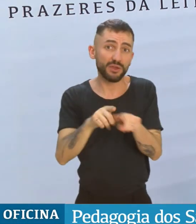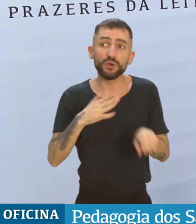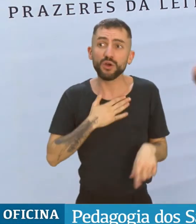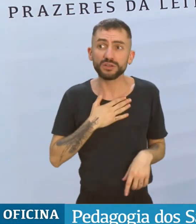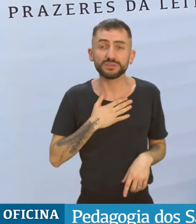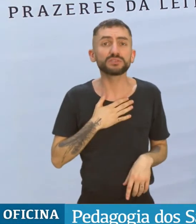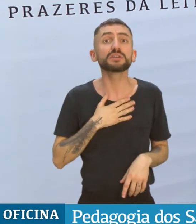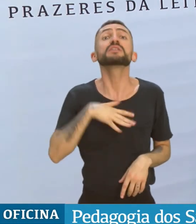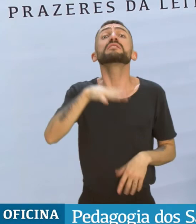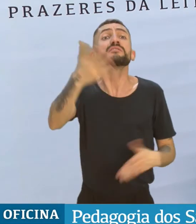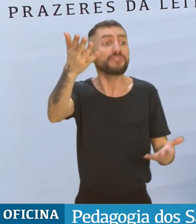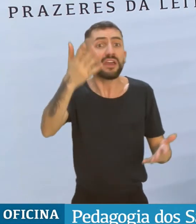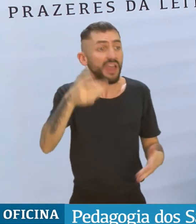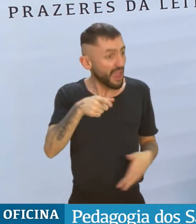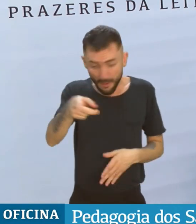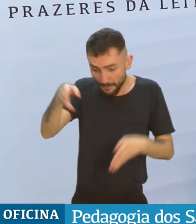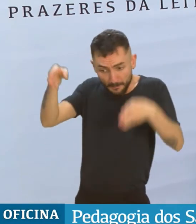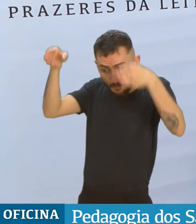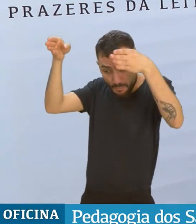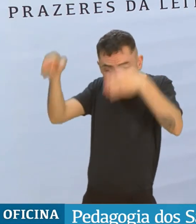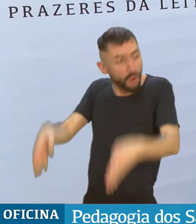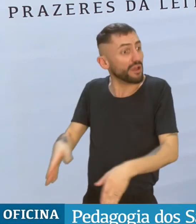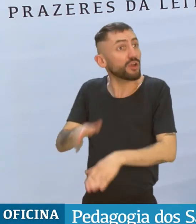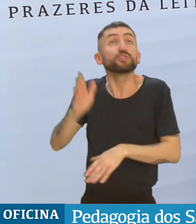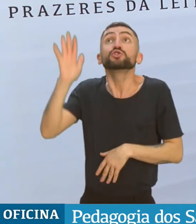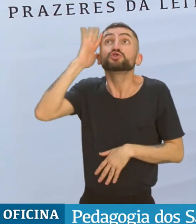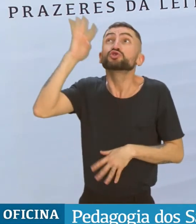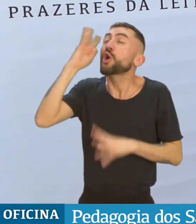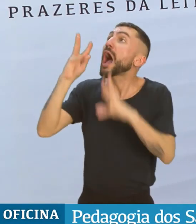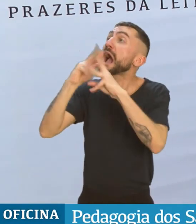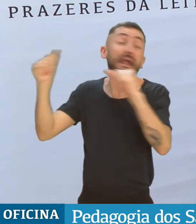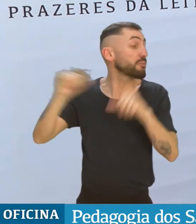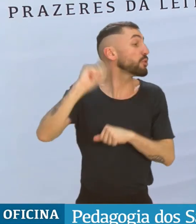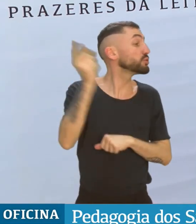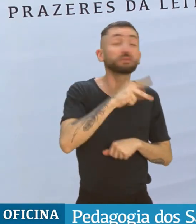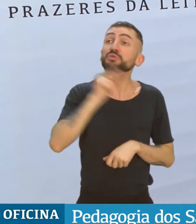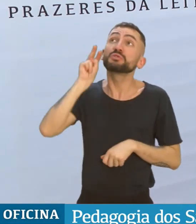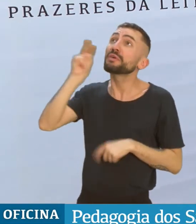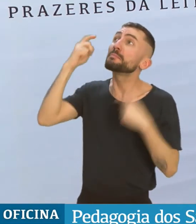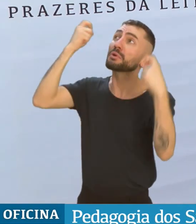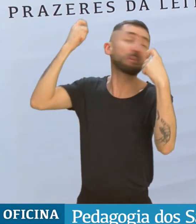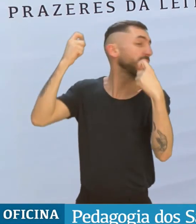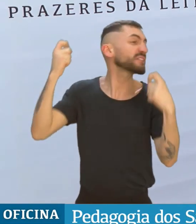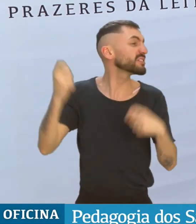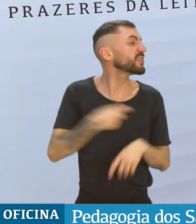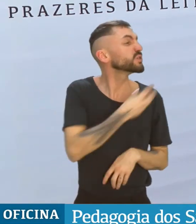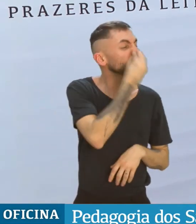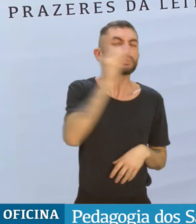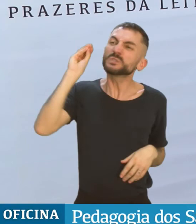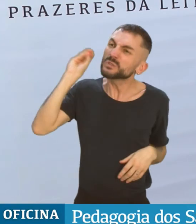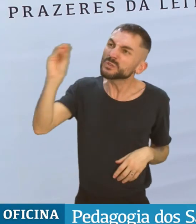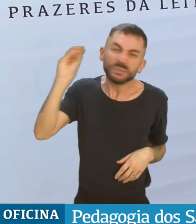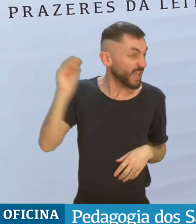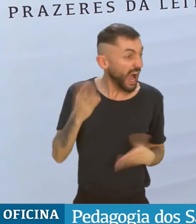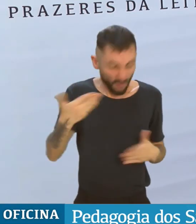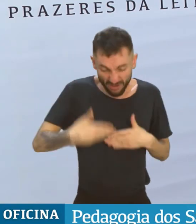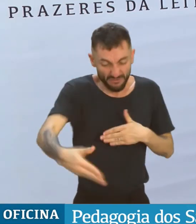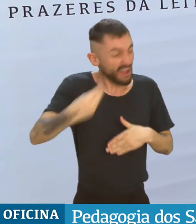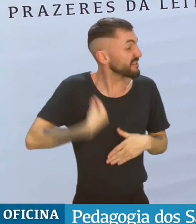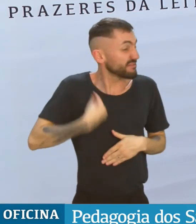Ninguém assistiu ao formidável enterro de tua última quimera. Somente a ingratidão, essa pantera, foi tua companheira